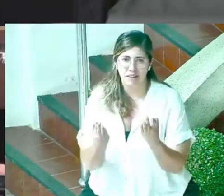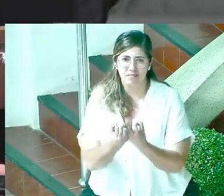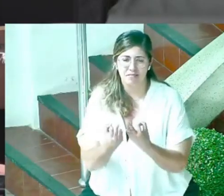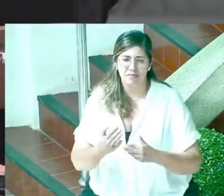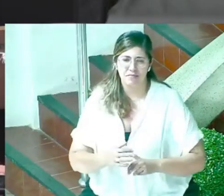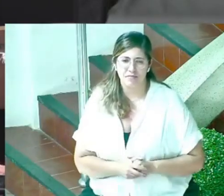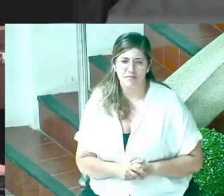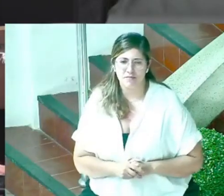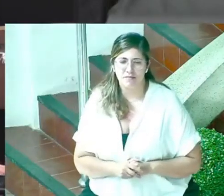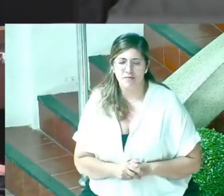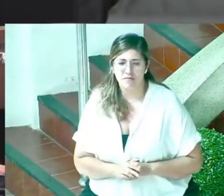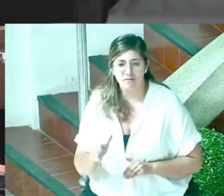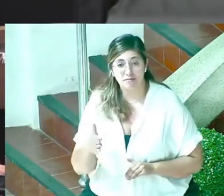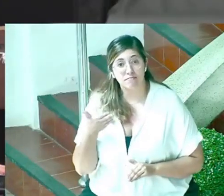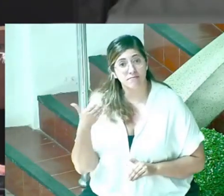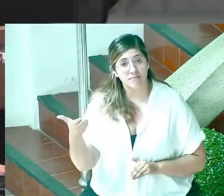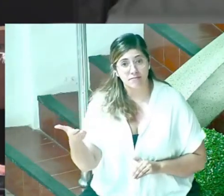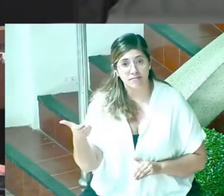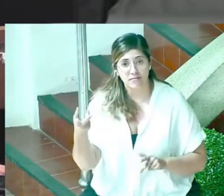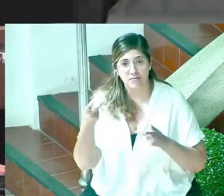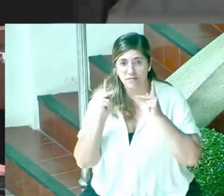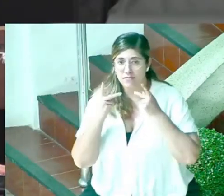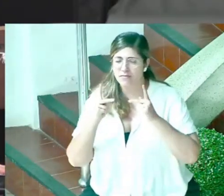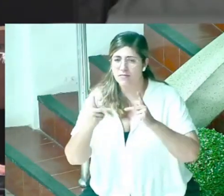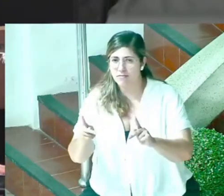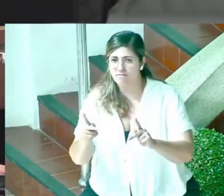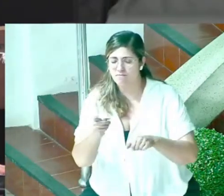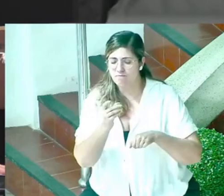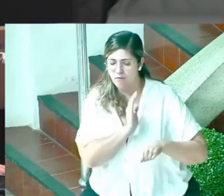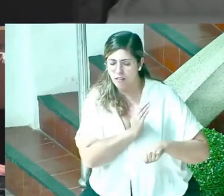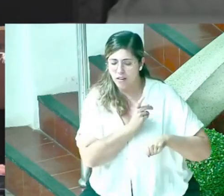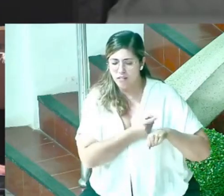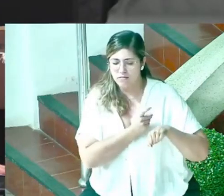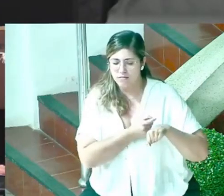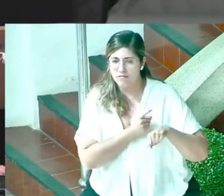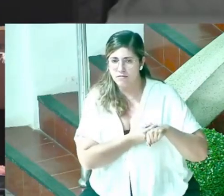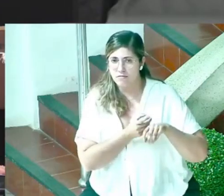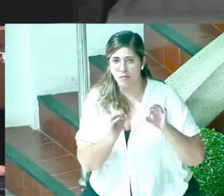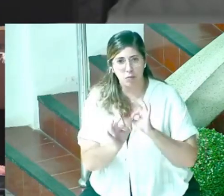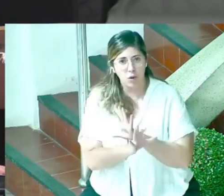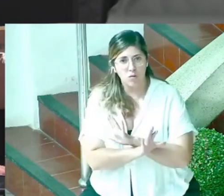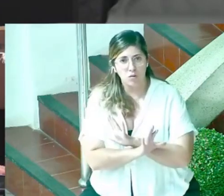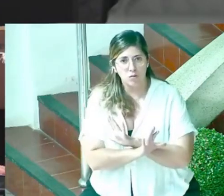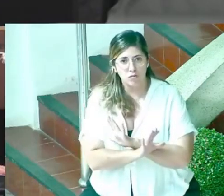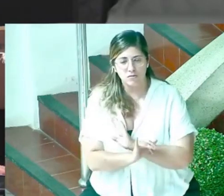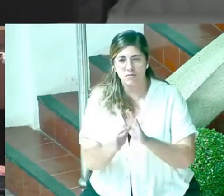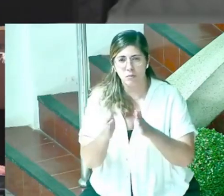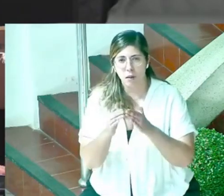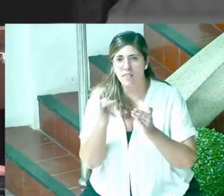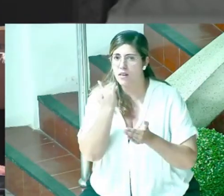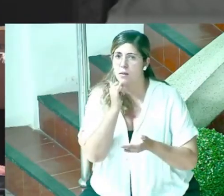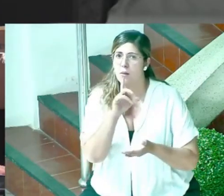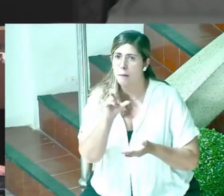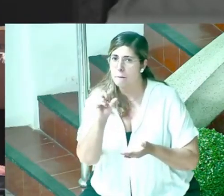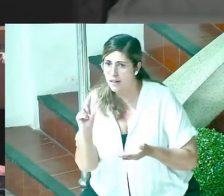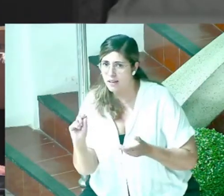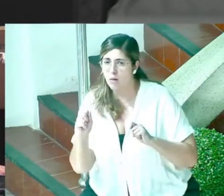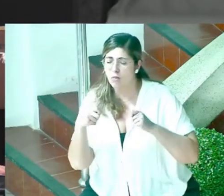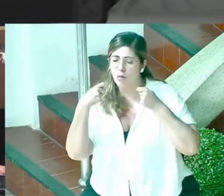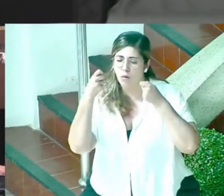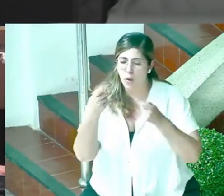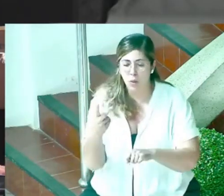é o significado de não estender o perdão. Isso depõe para o fato de talvez esta